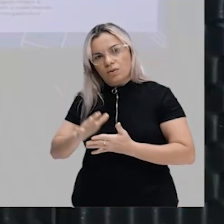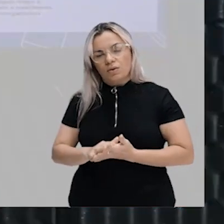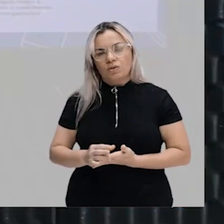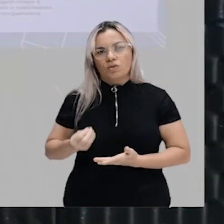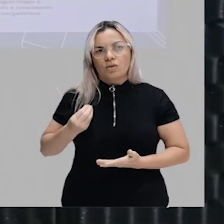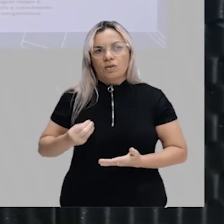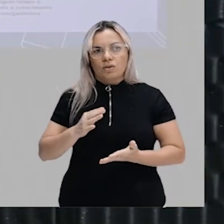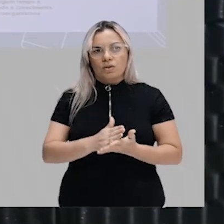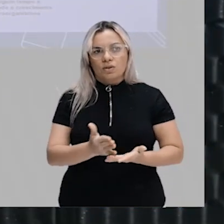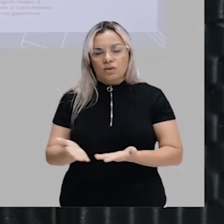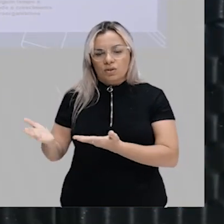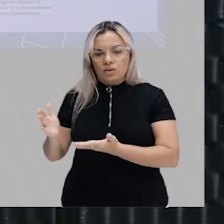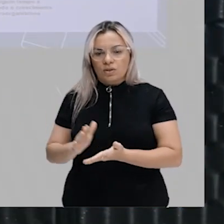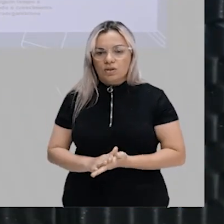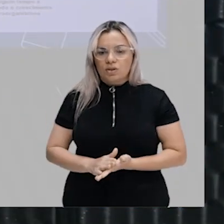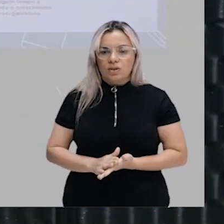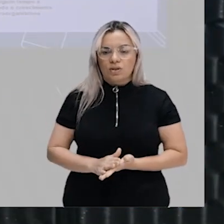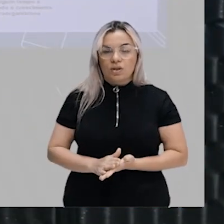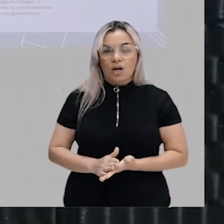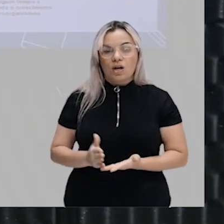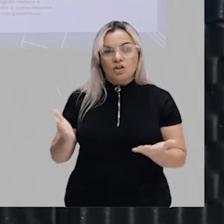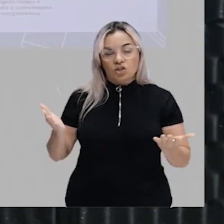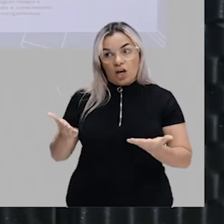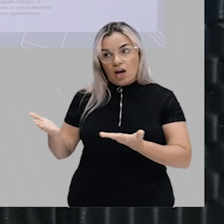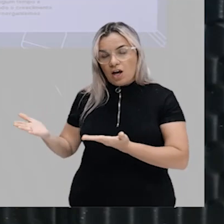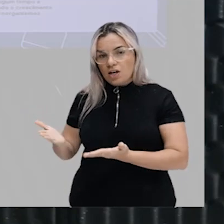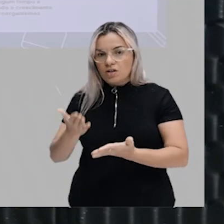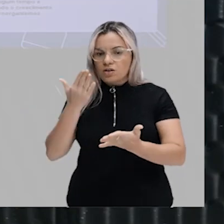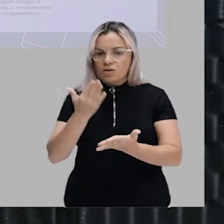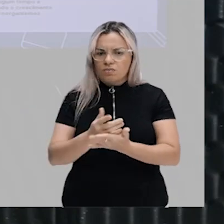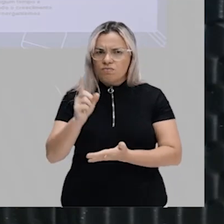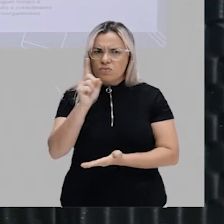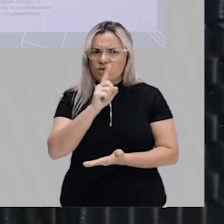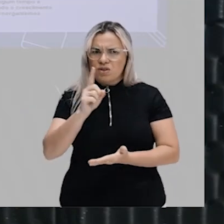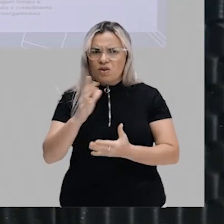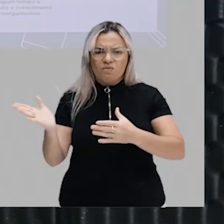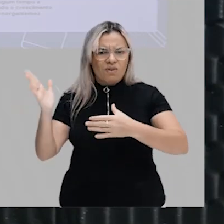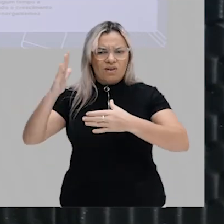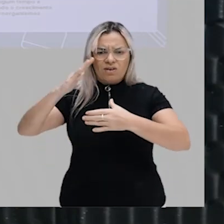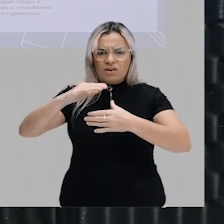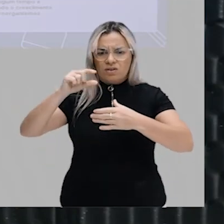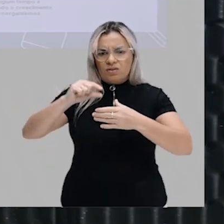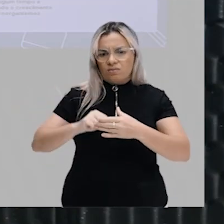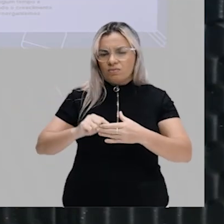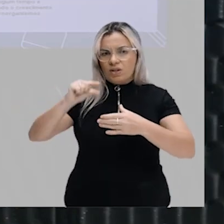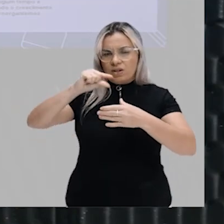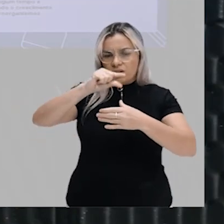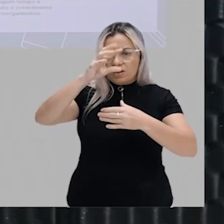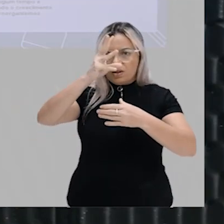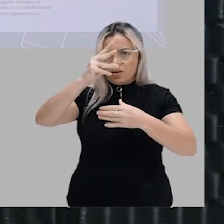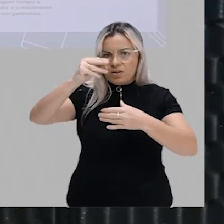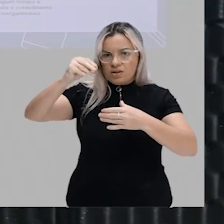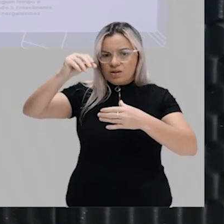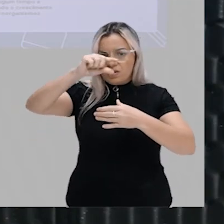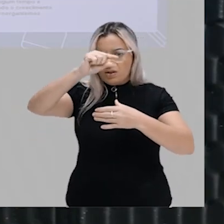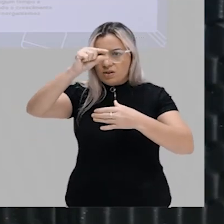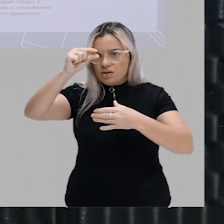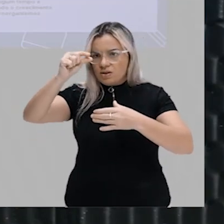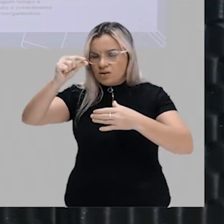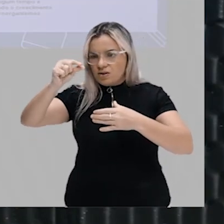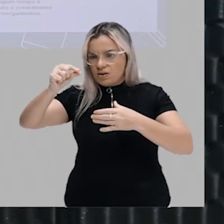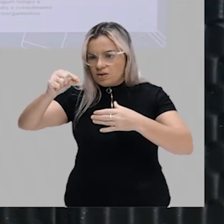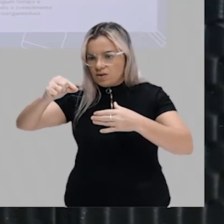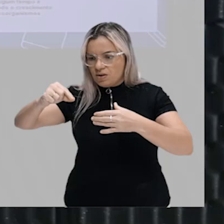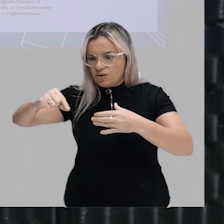o Louis Pasteur fez o seguinte: não, eu não vou lacrar. Ele derreteu aqui, ó, esse tubo e deixou num formato